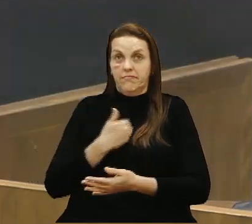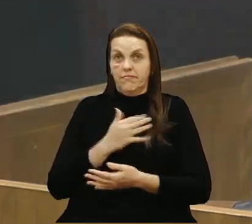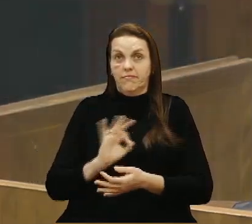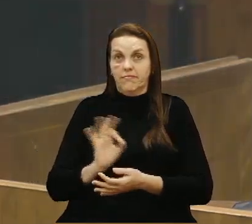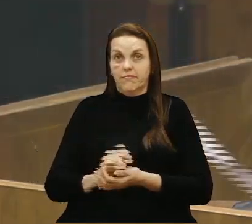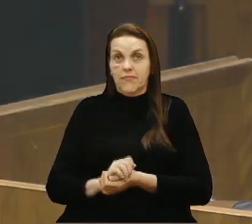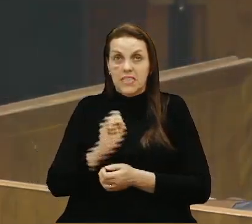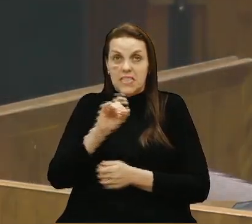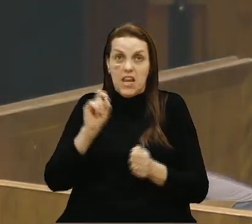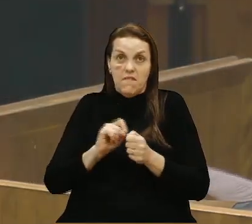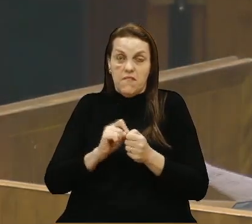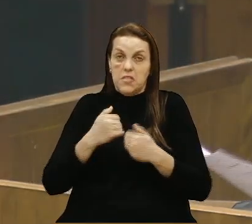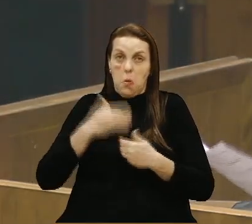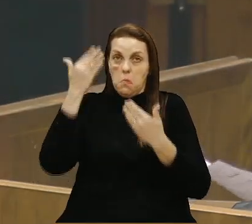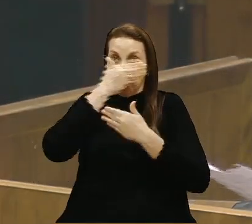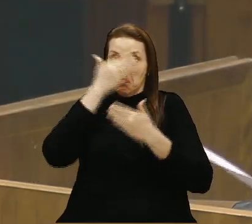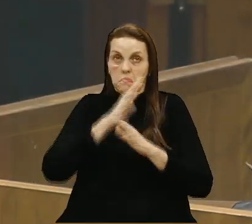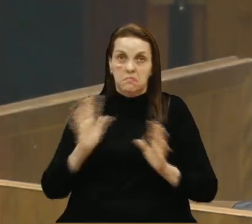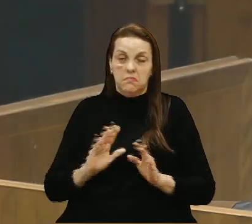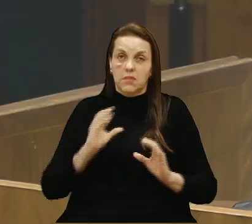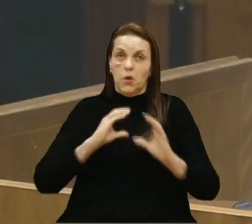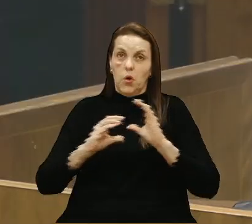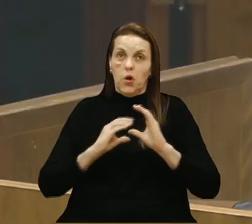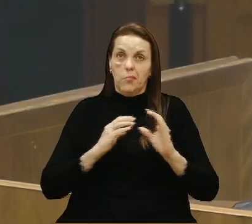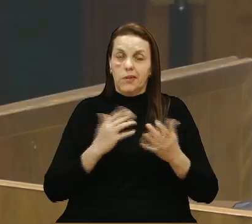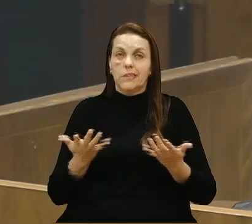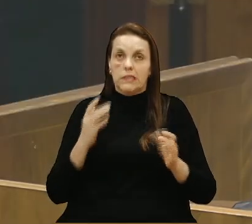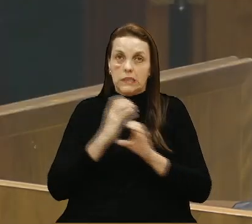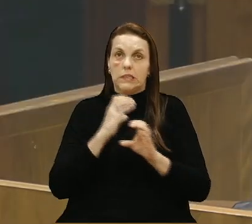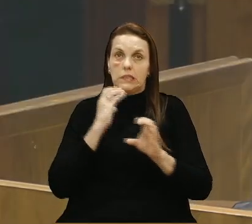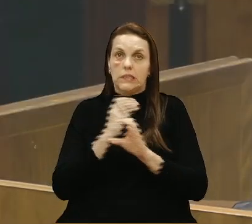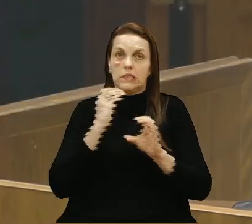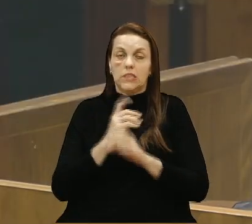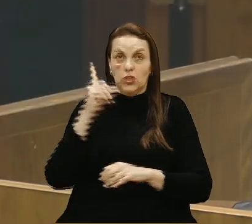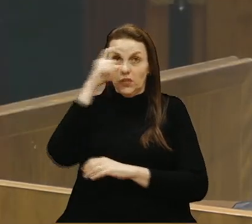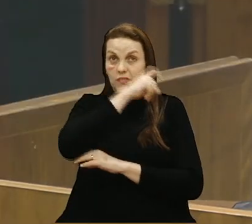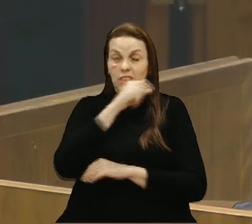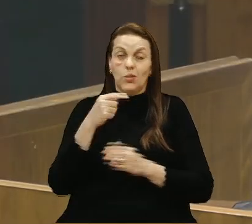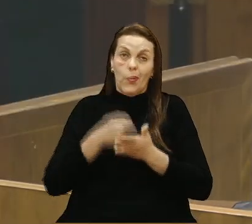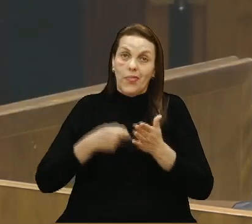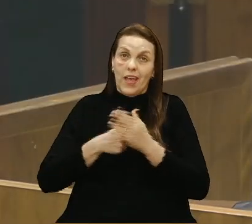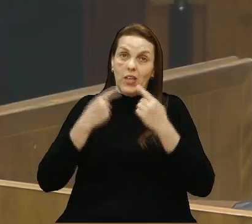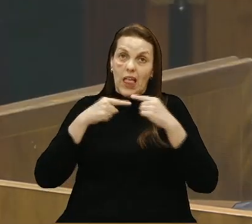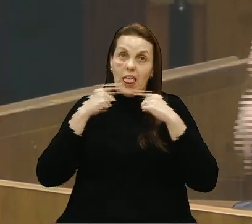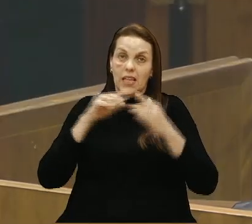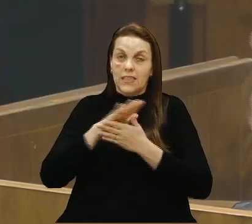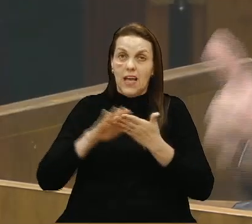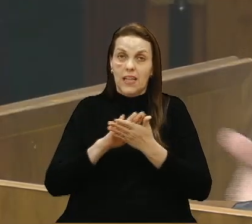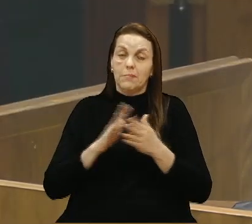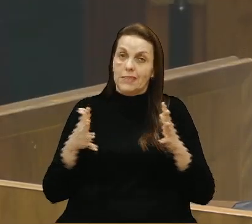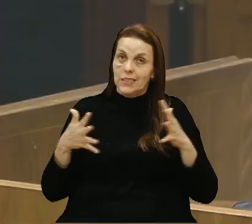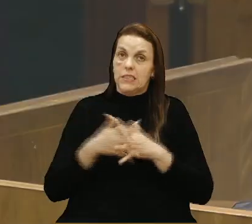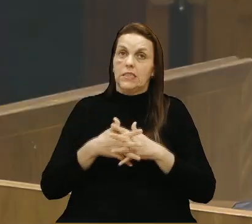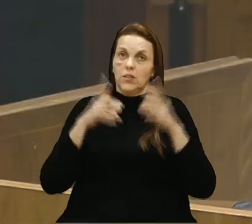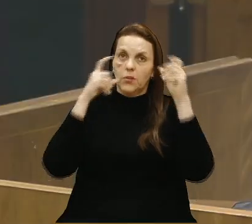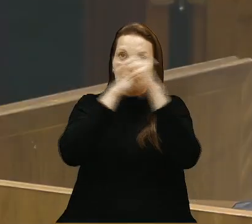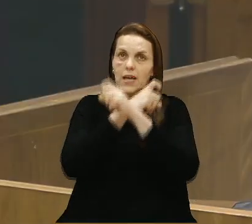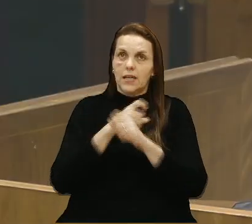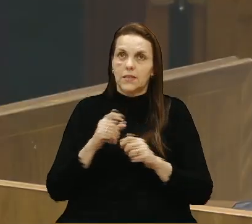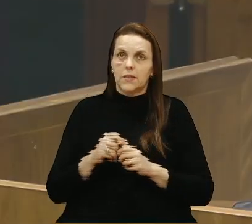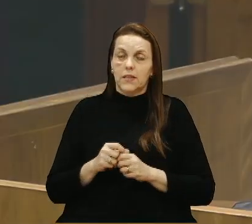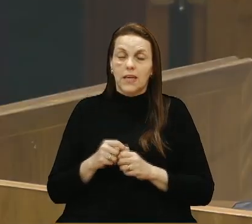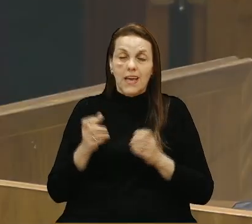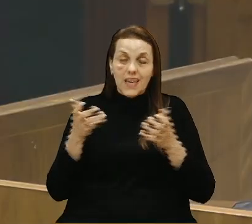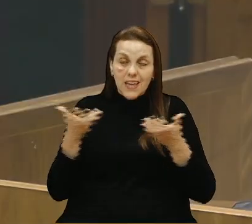se fez eu não vi, então mais uma vez a comunicação fica difícil. Eu tento não criticar, mas fica bem complicado. Mas aqui a gente quer